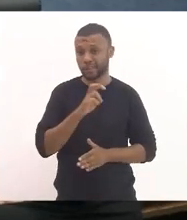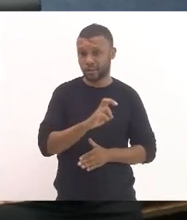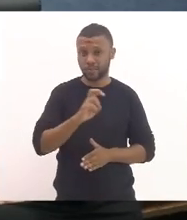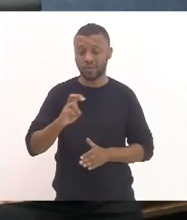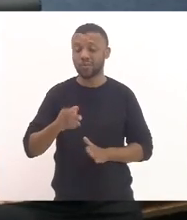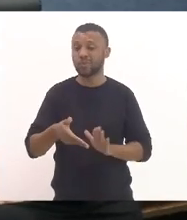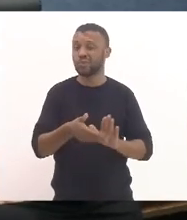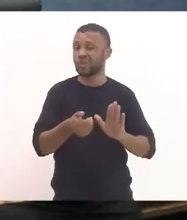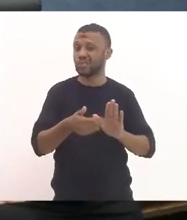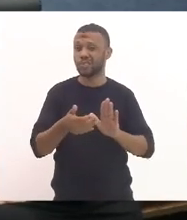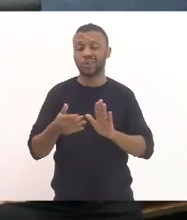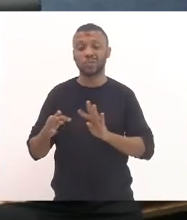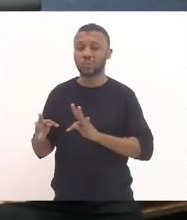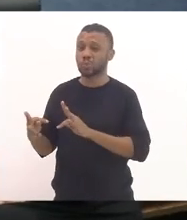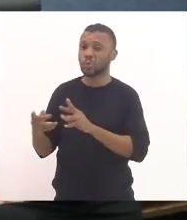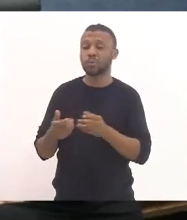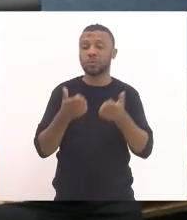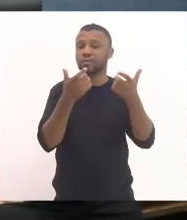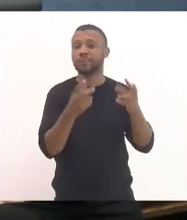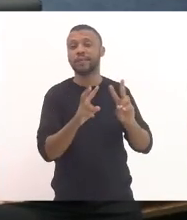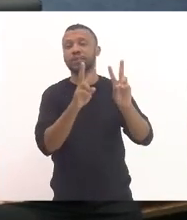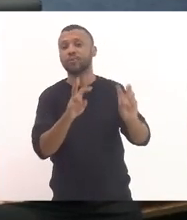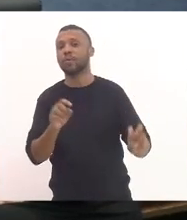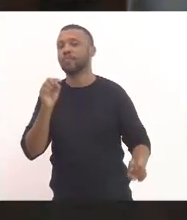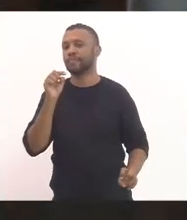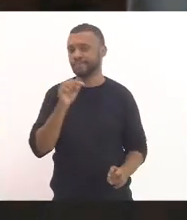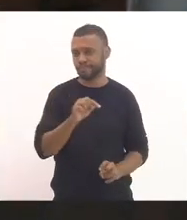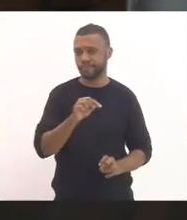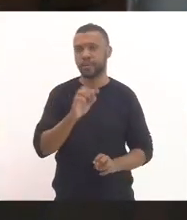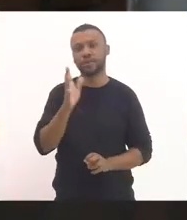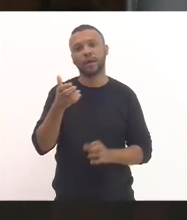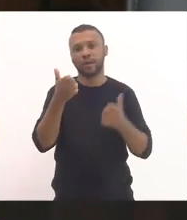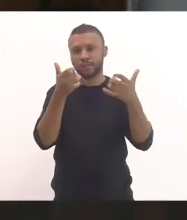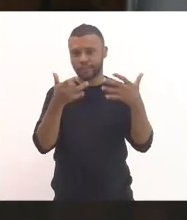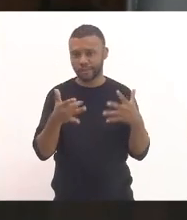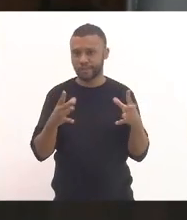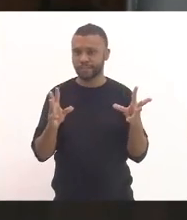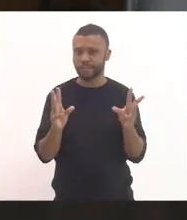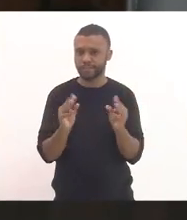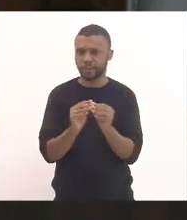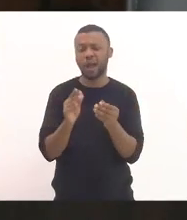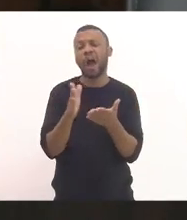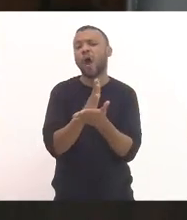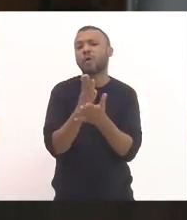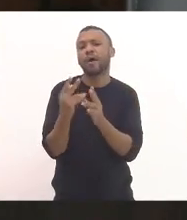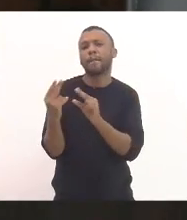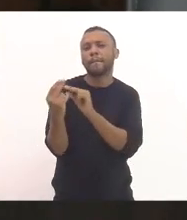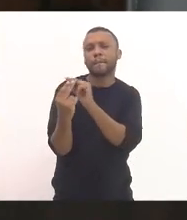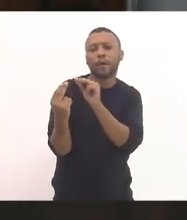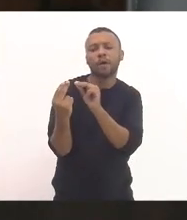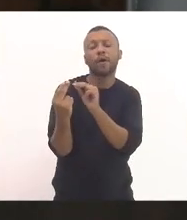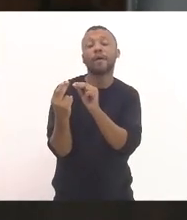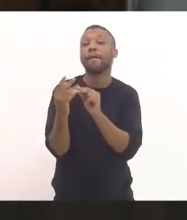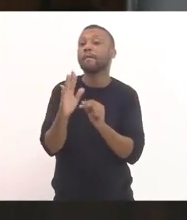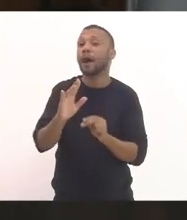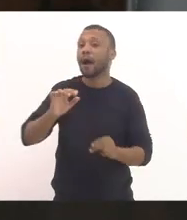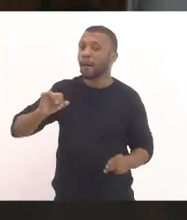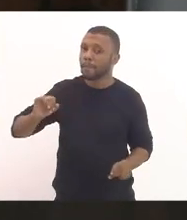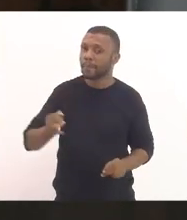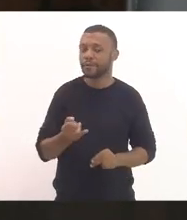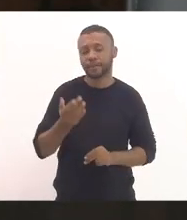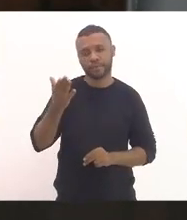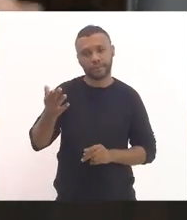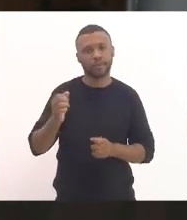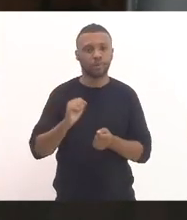tirando retirando tudo tudo tudo que diz respeito a isso eu já falei a boca miúda com alguns Márcio Garcia mas aproveitando que você está